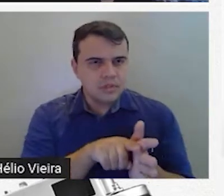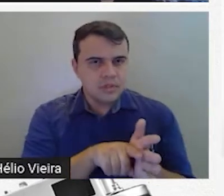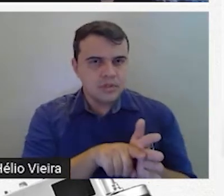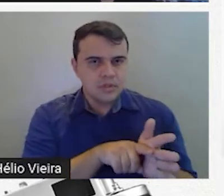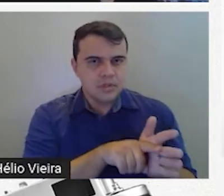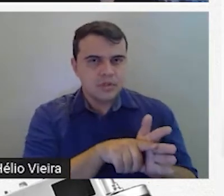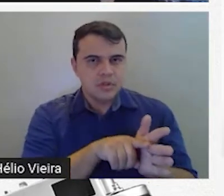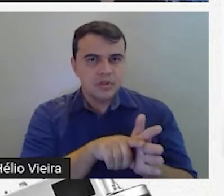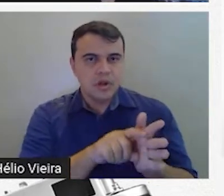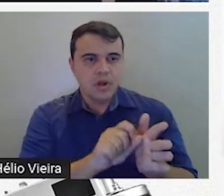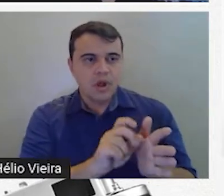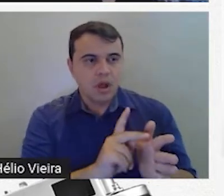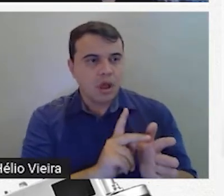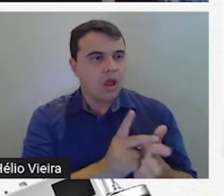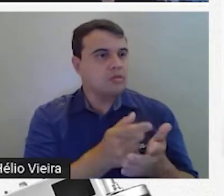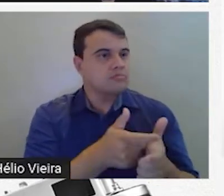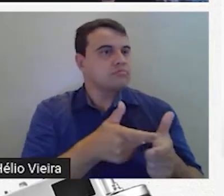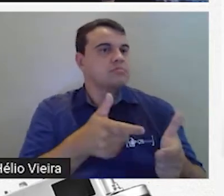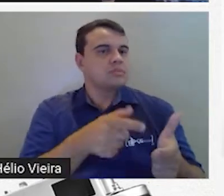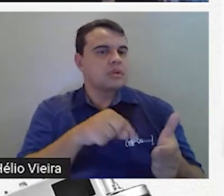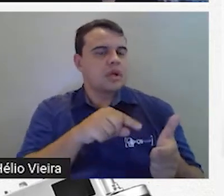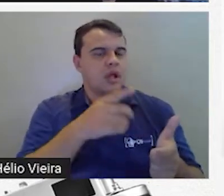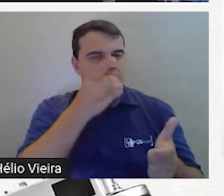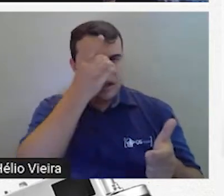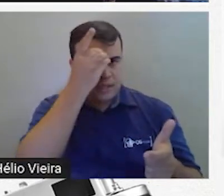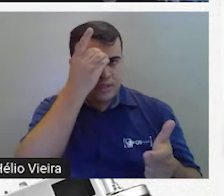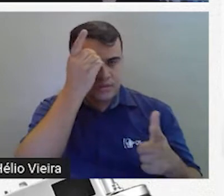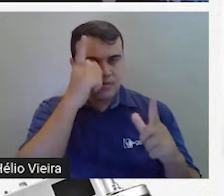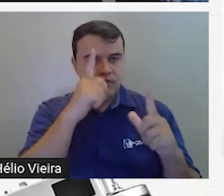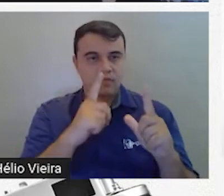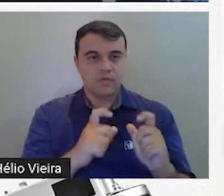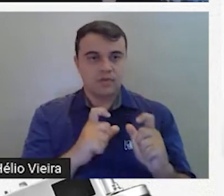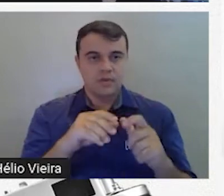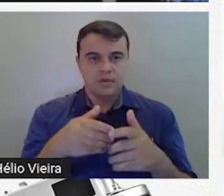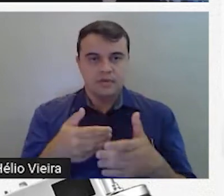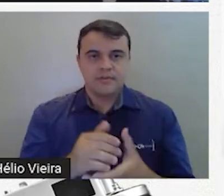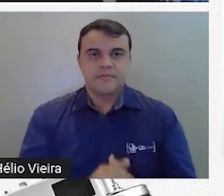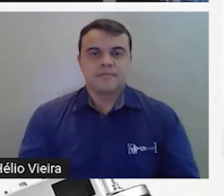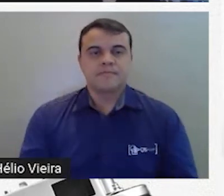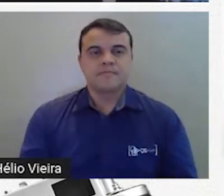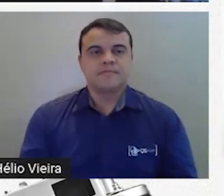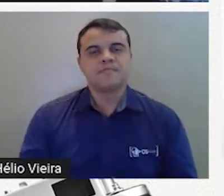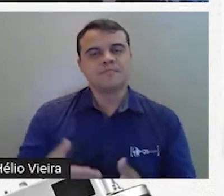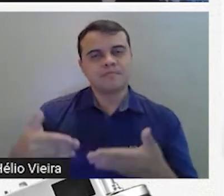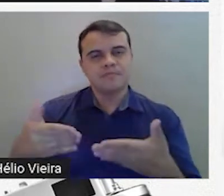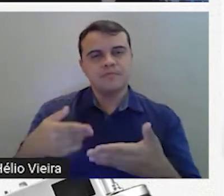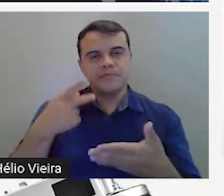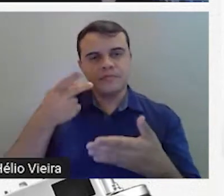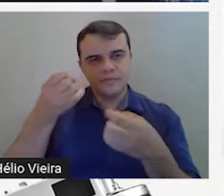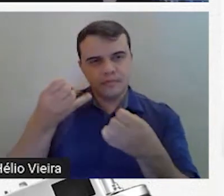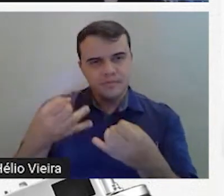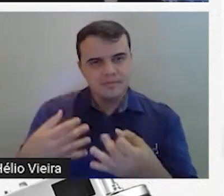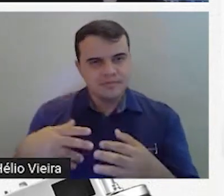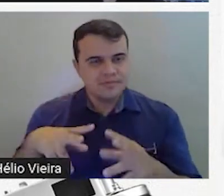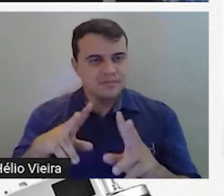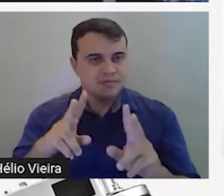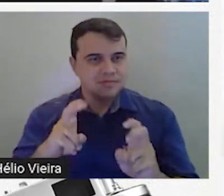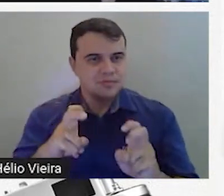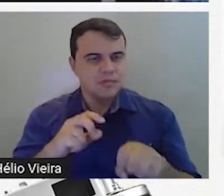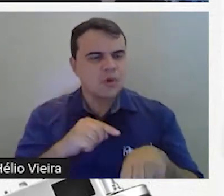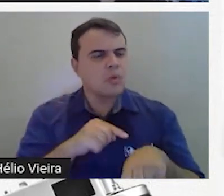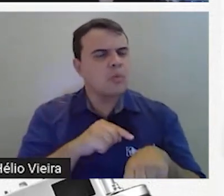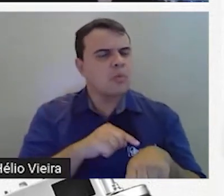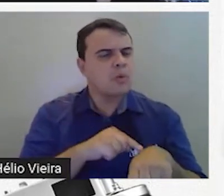do acaso que resiste a criação fotográfica, né? Então, hoje a gente vai falar um pouquinho mais sobre os